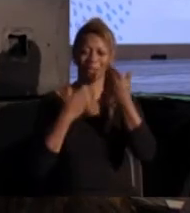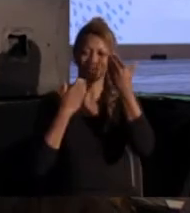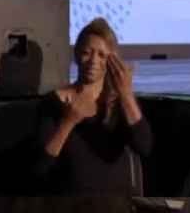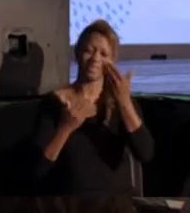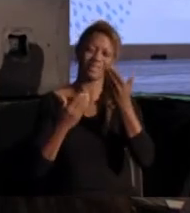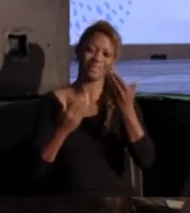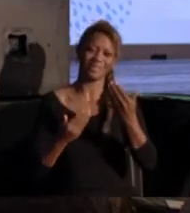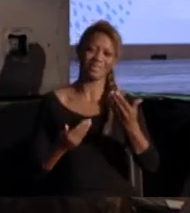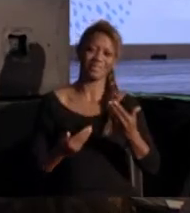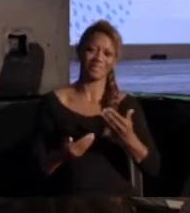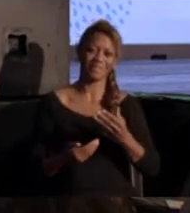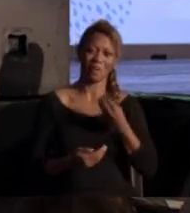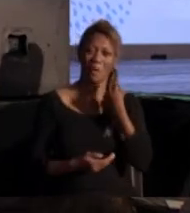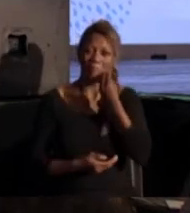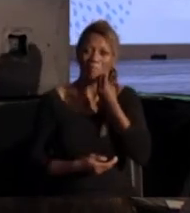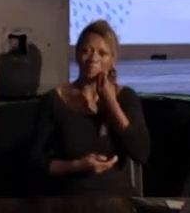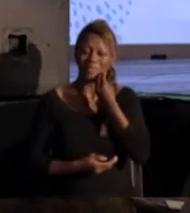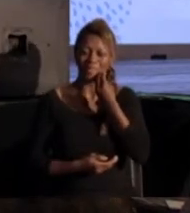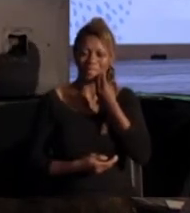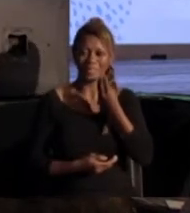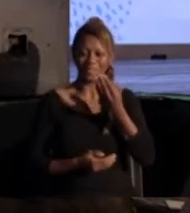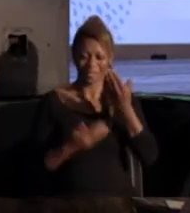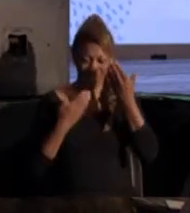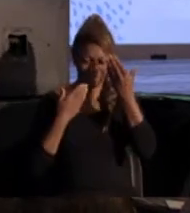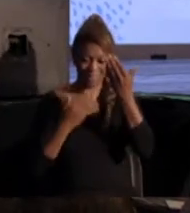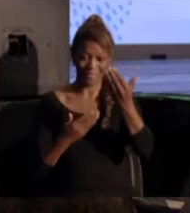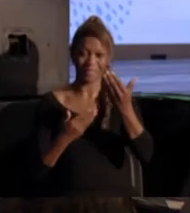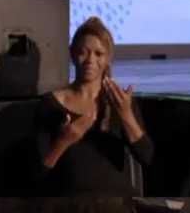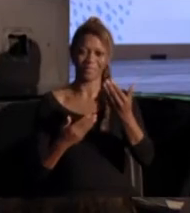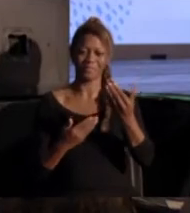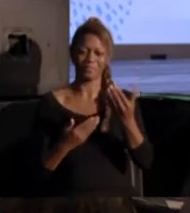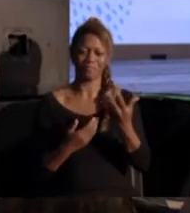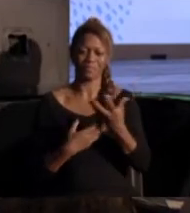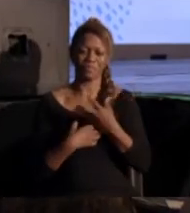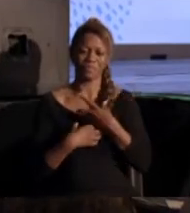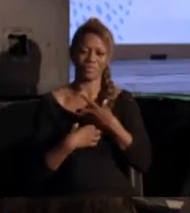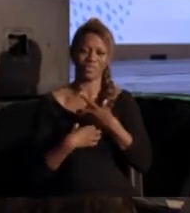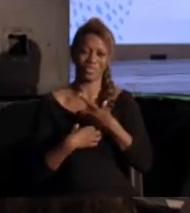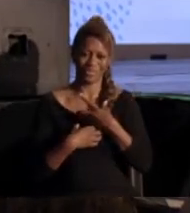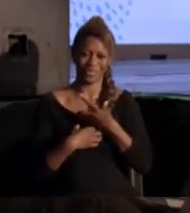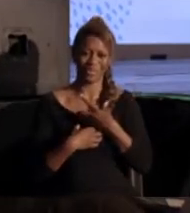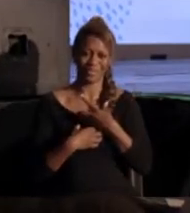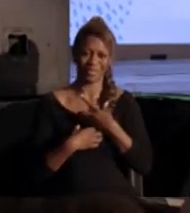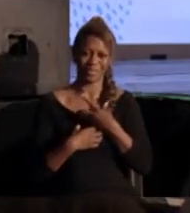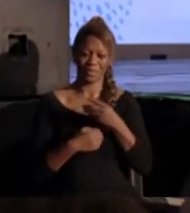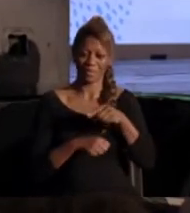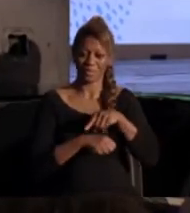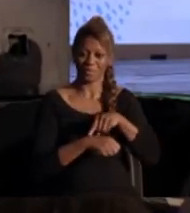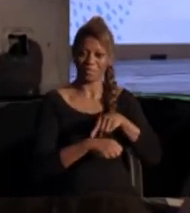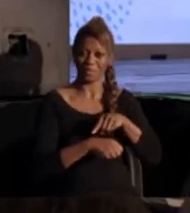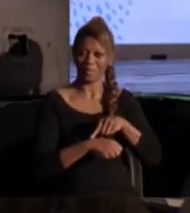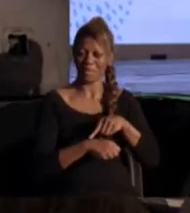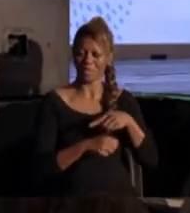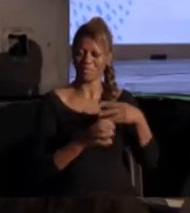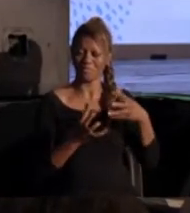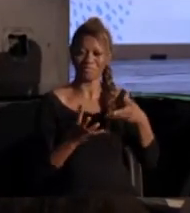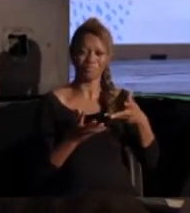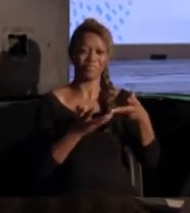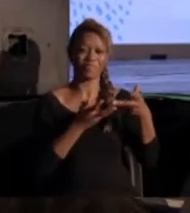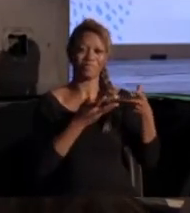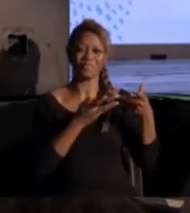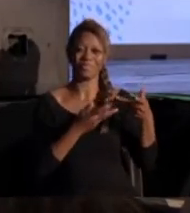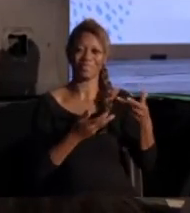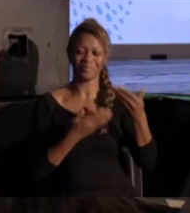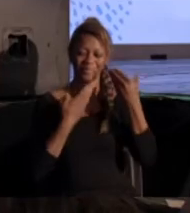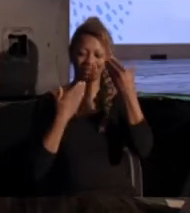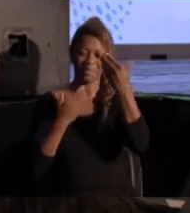SESC novamente pela oportunidade e agradecer sobremaneira ao Renato por esse conhecimento tão relevante aqui.